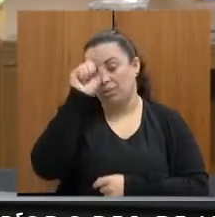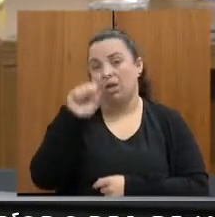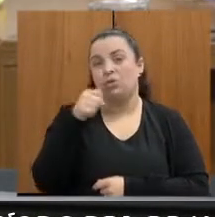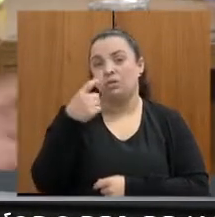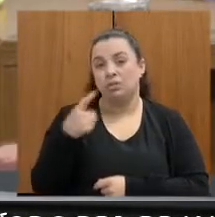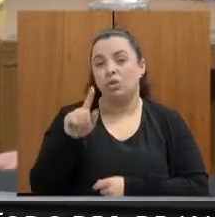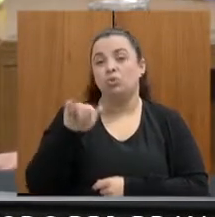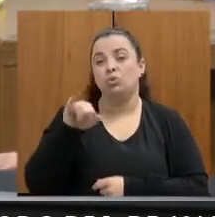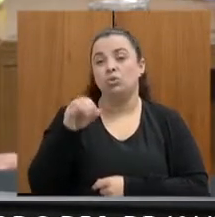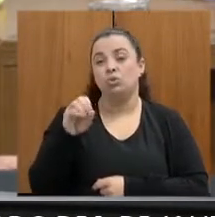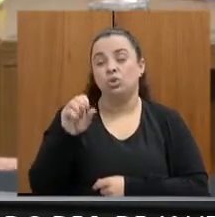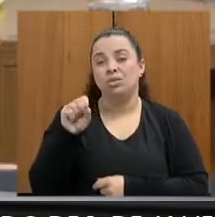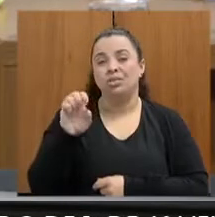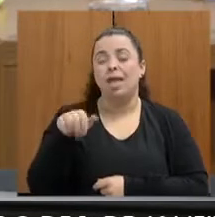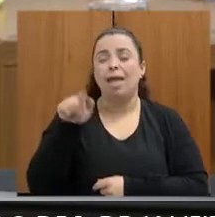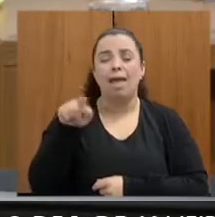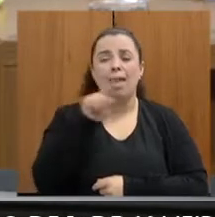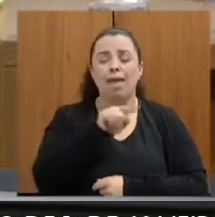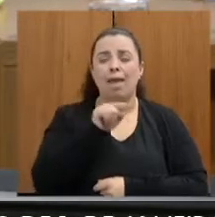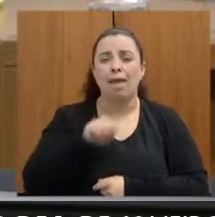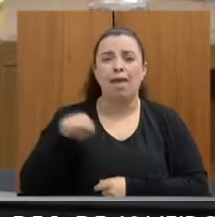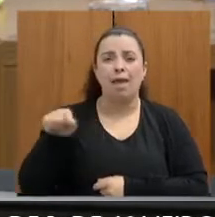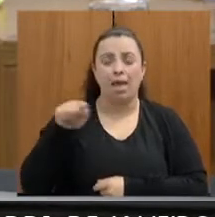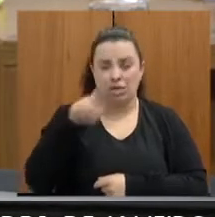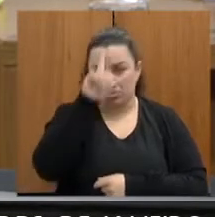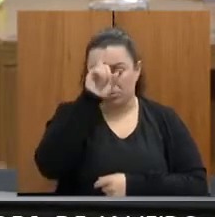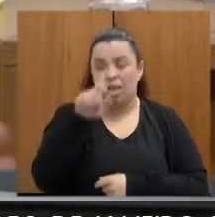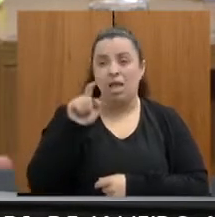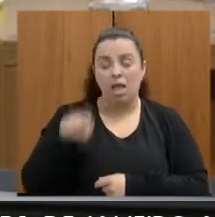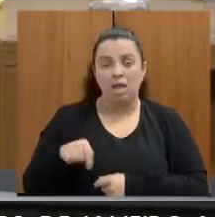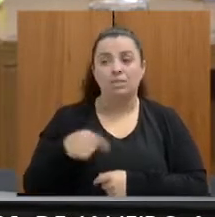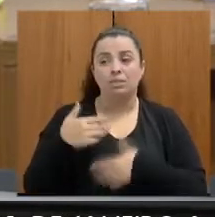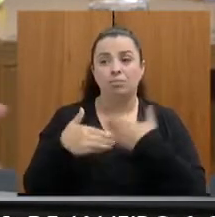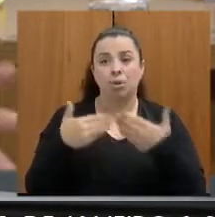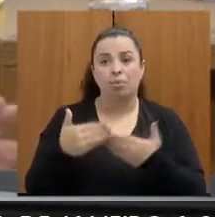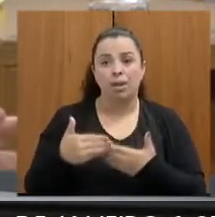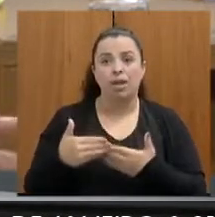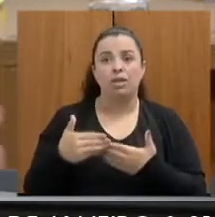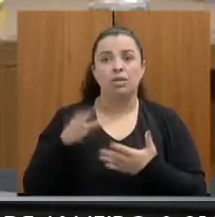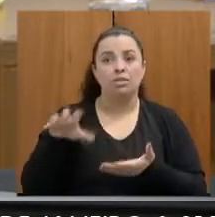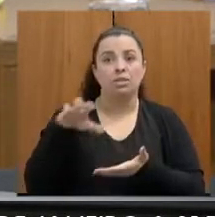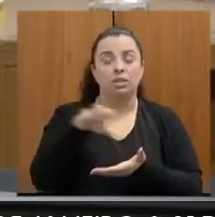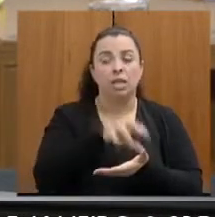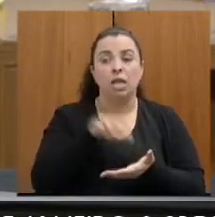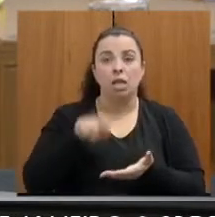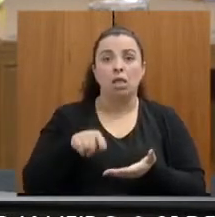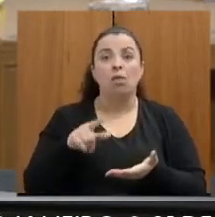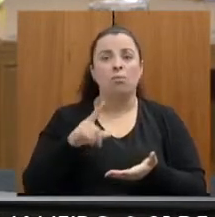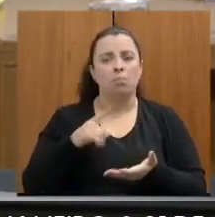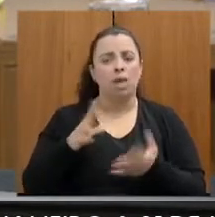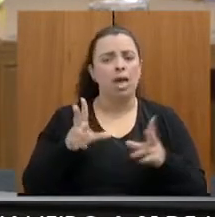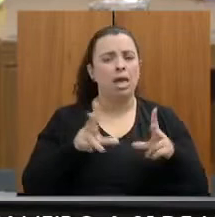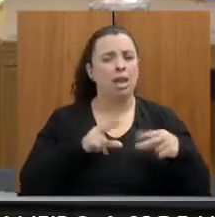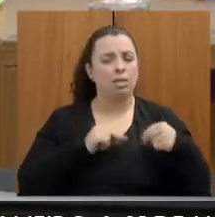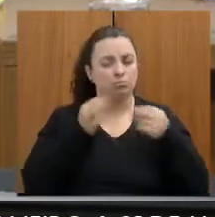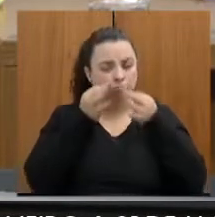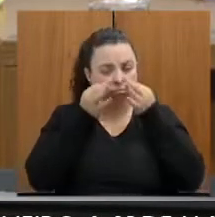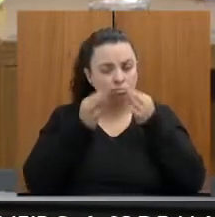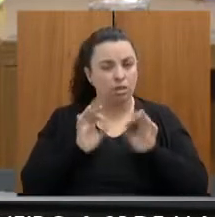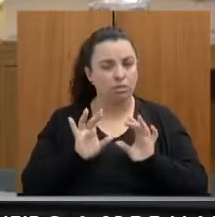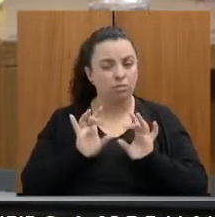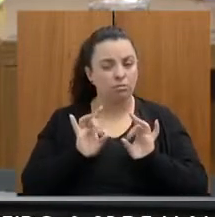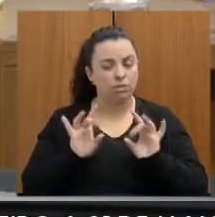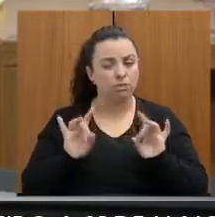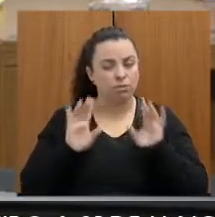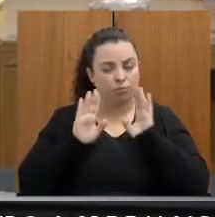nesse processo de regionalização merecer uma atenção especial para que a gente possa justamente